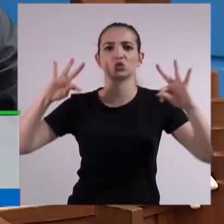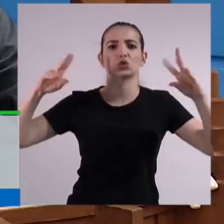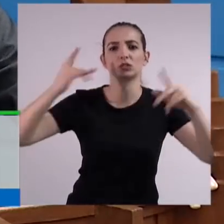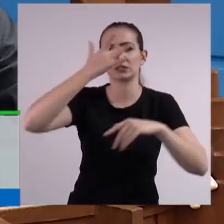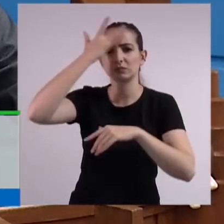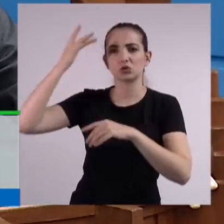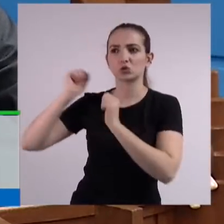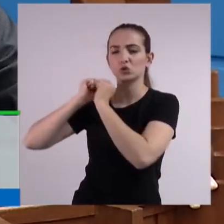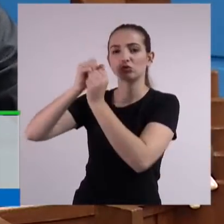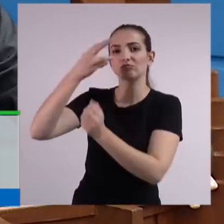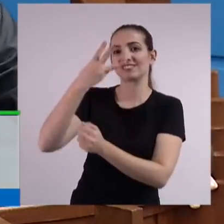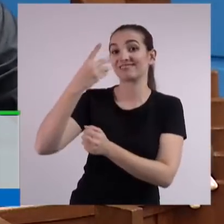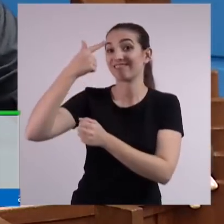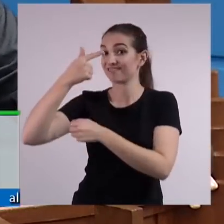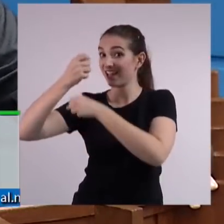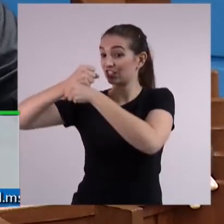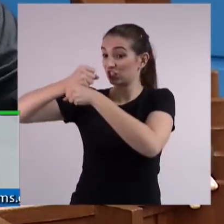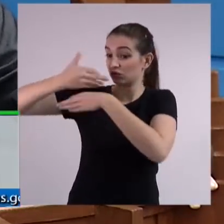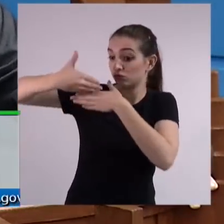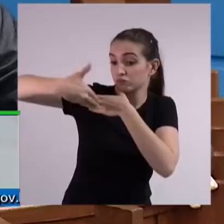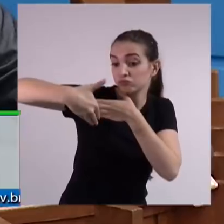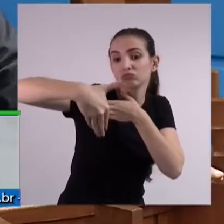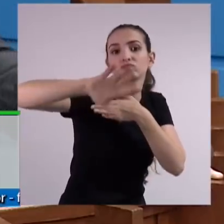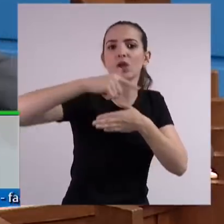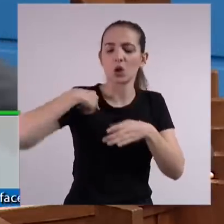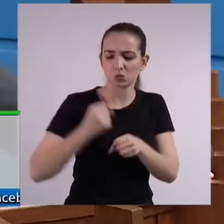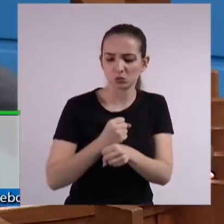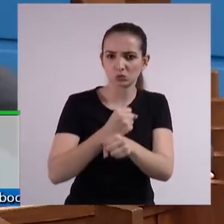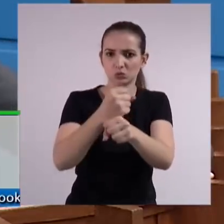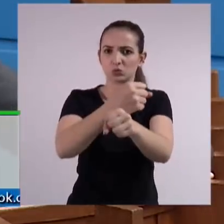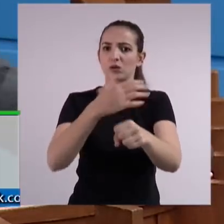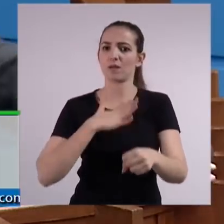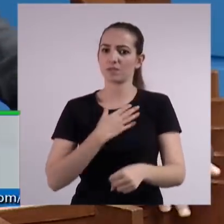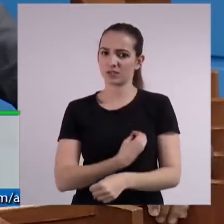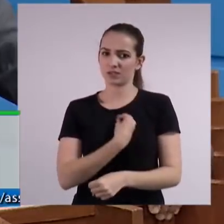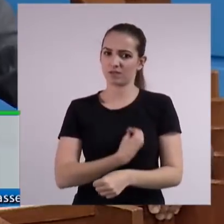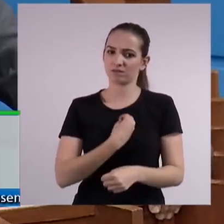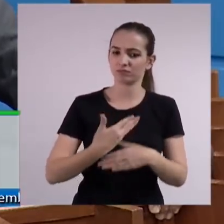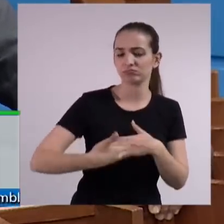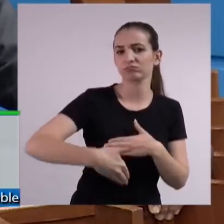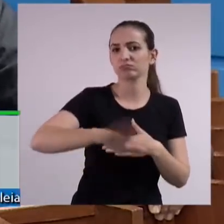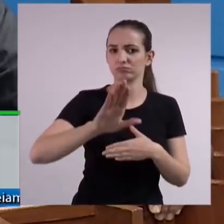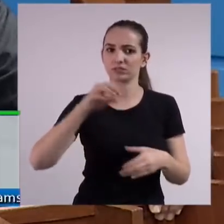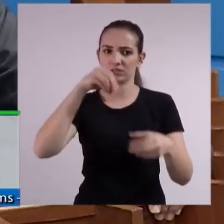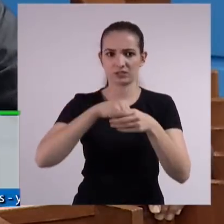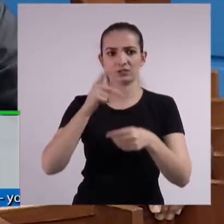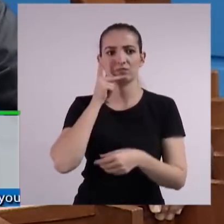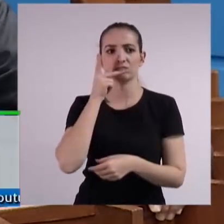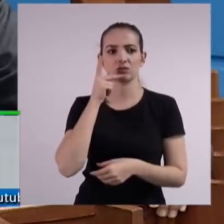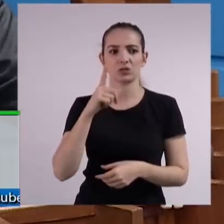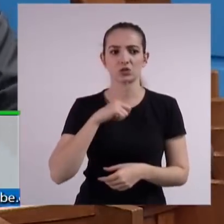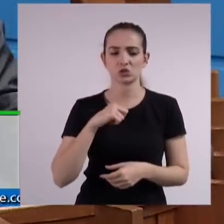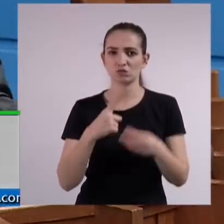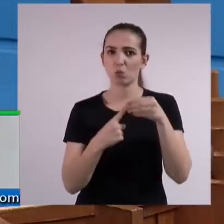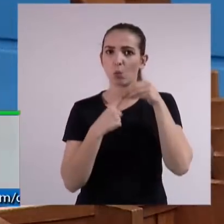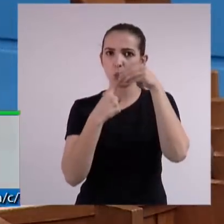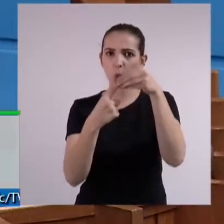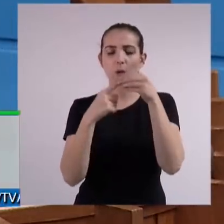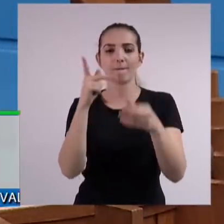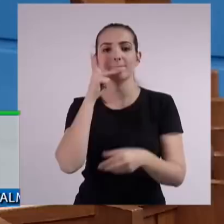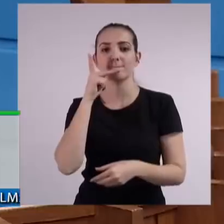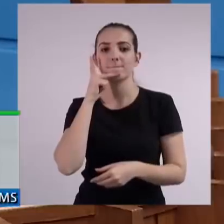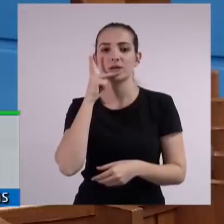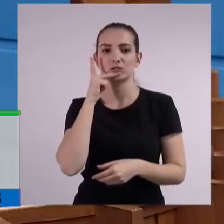anos, eu construí a minha trajetória política interna partidária. Eu só tive um partido político, me